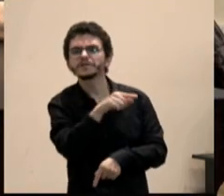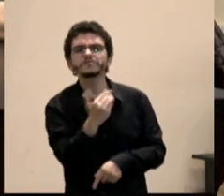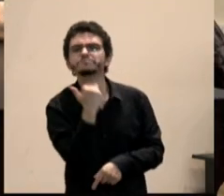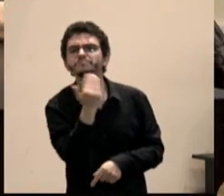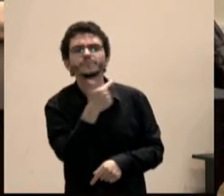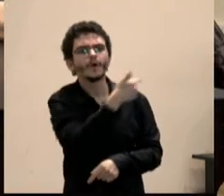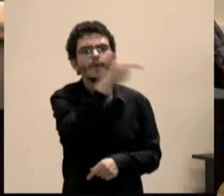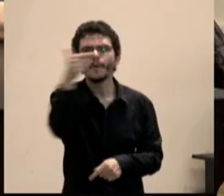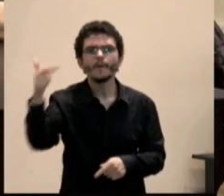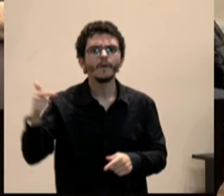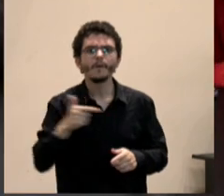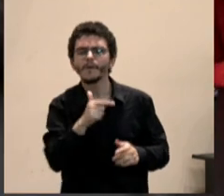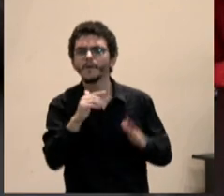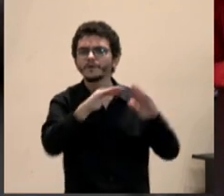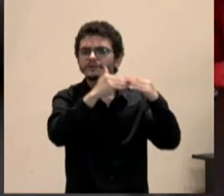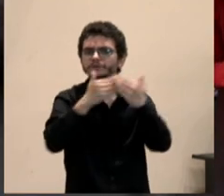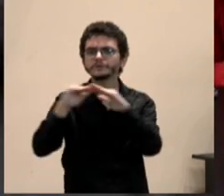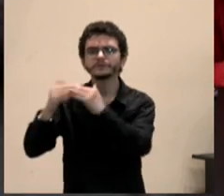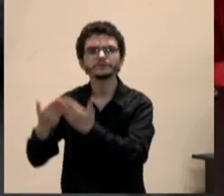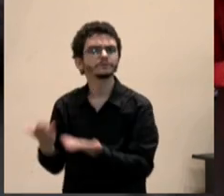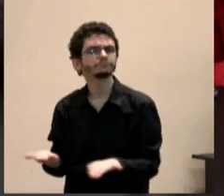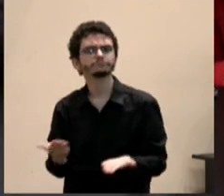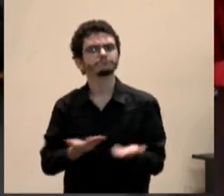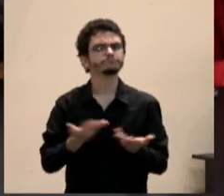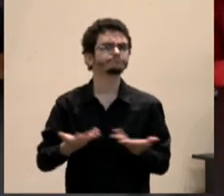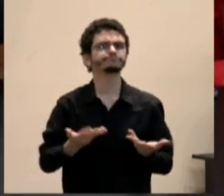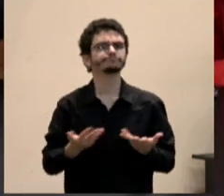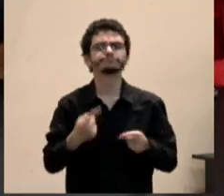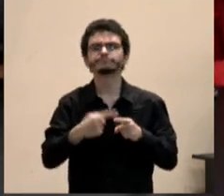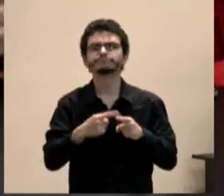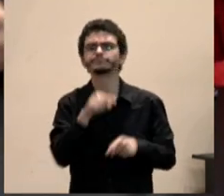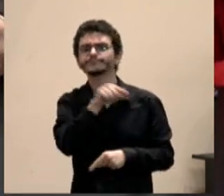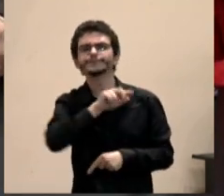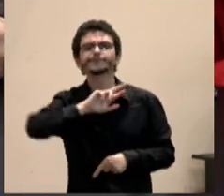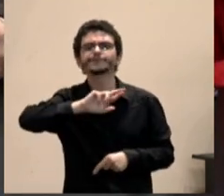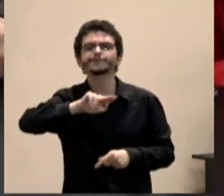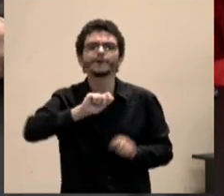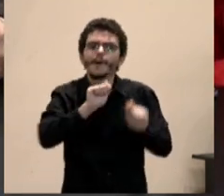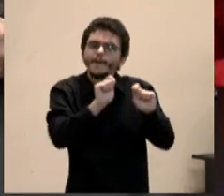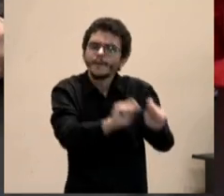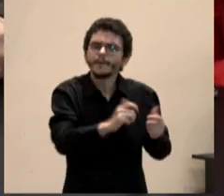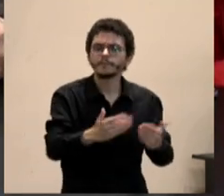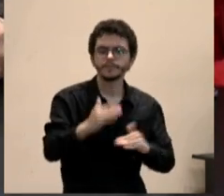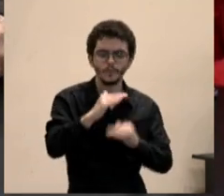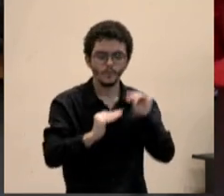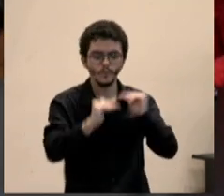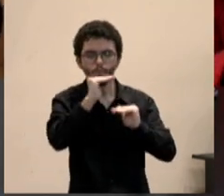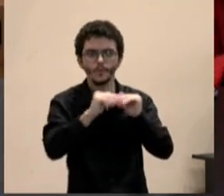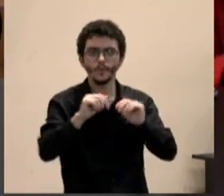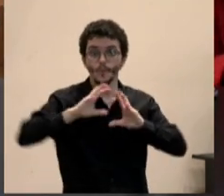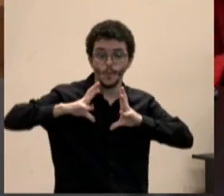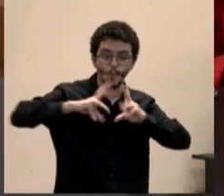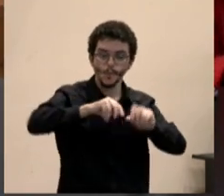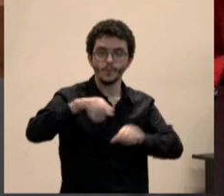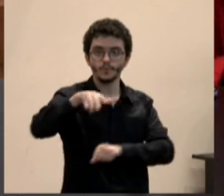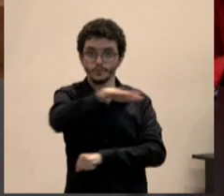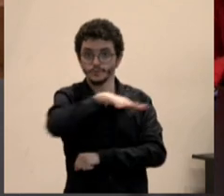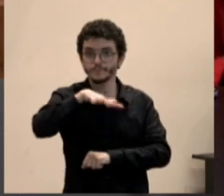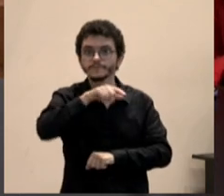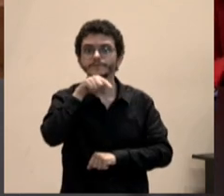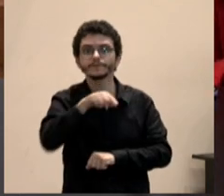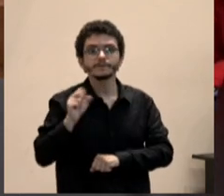nas outras redes? Por que isso não é possível construir em todos os espaços essa